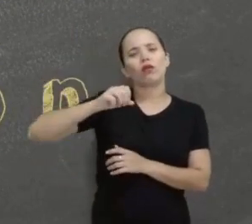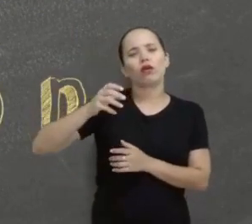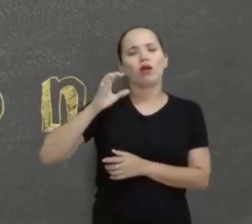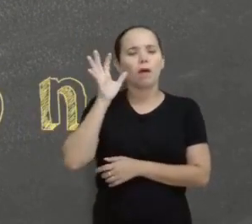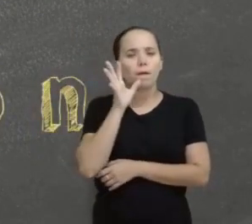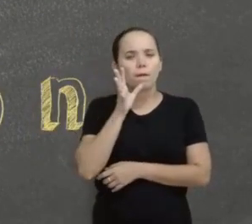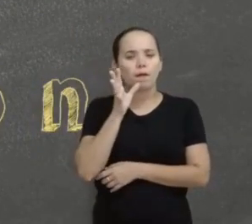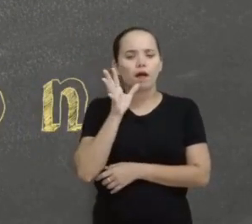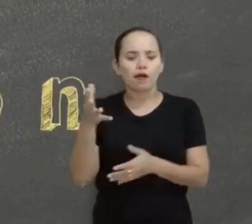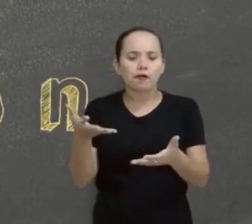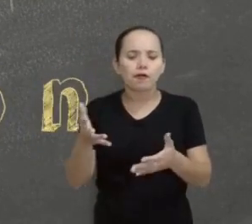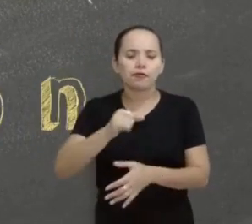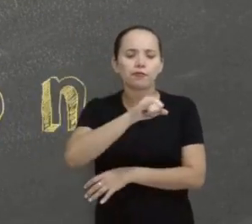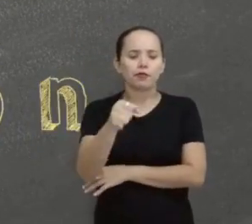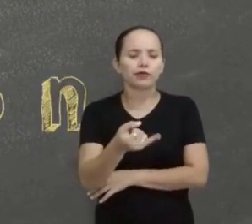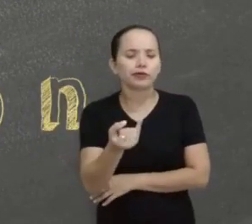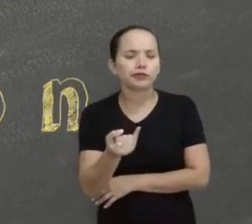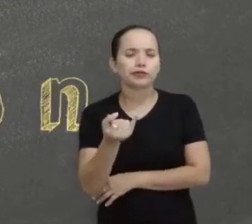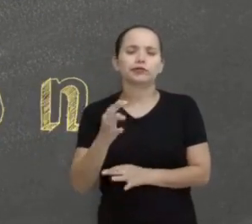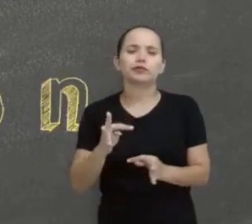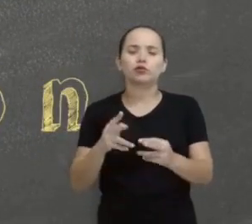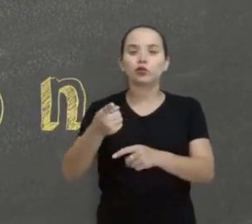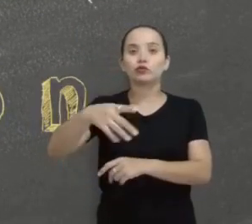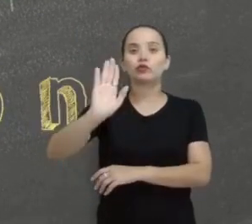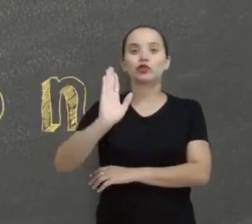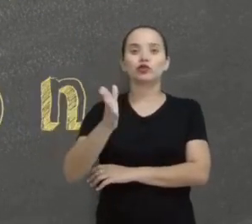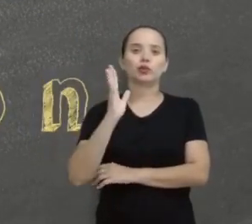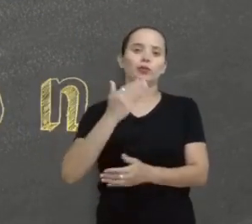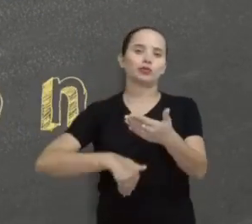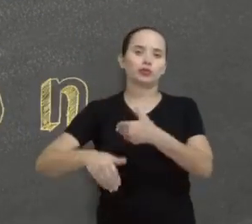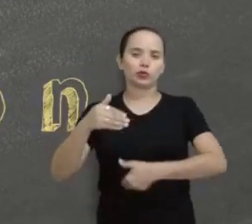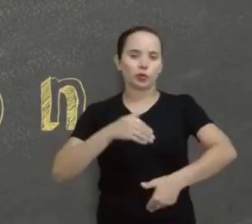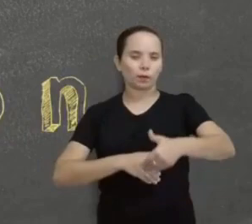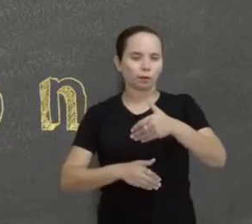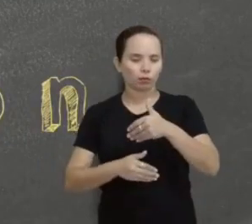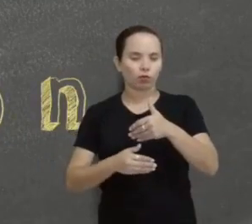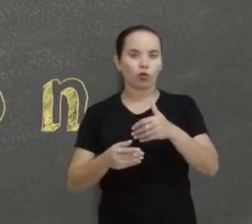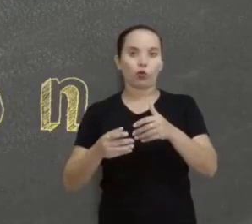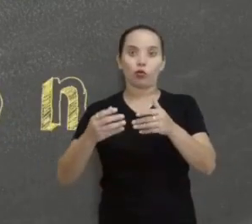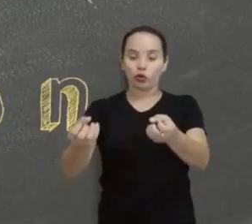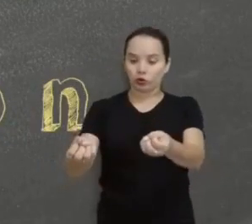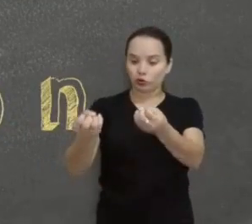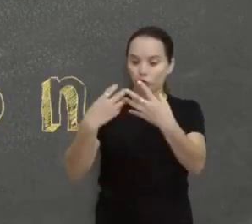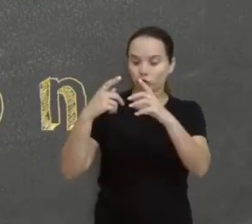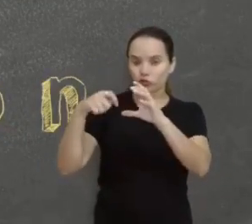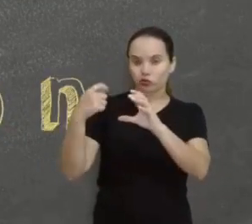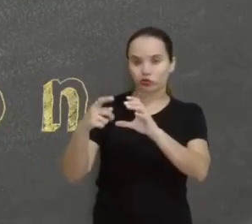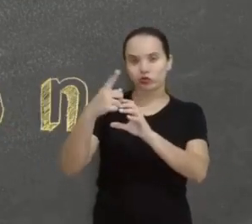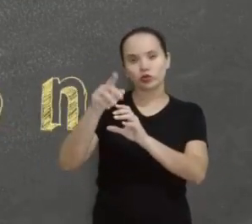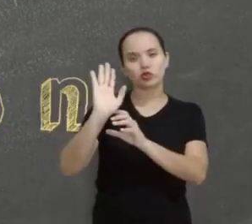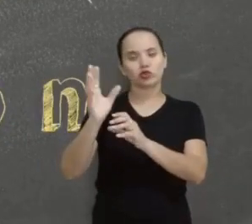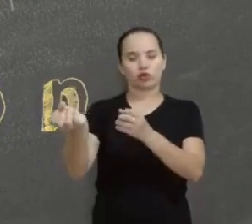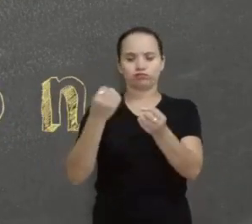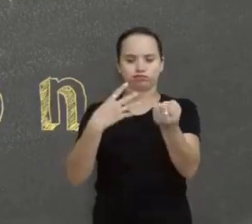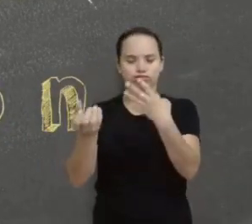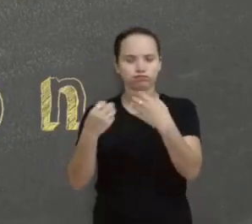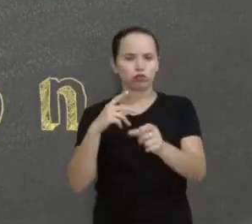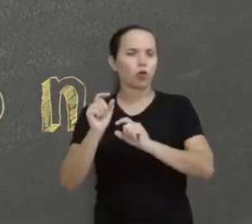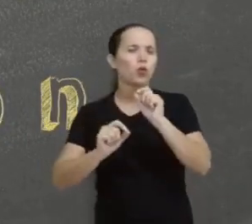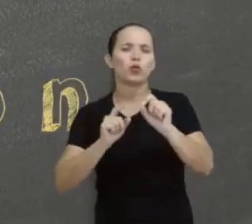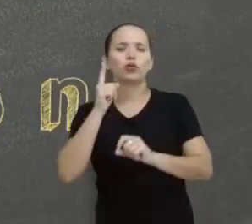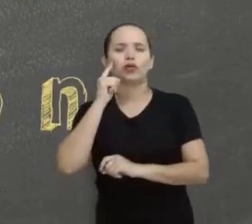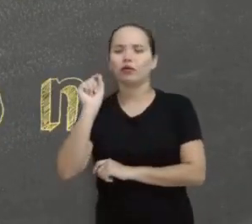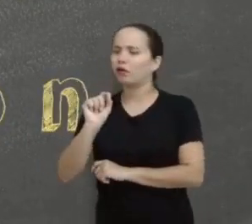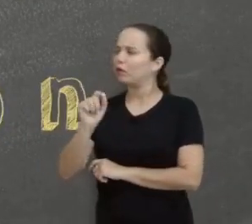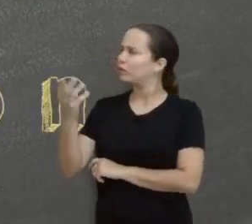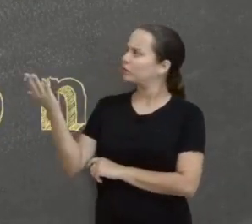que você participou junto com a gente e a partir dos vídeos que vocês enviaram? Então, o que é inovação? Antes de responder, a